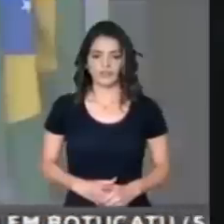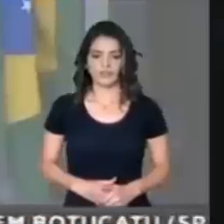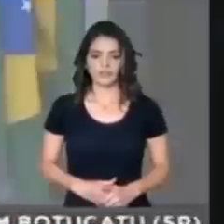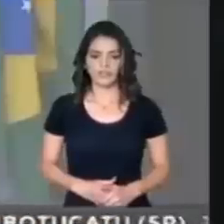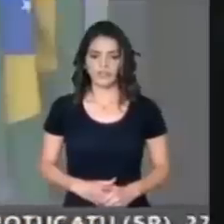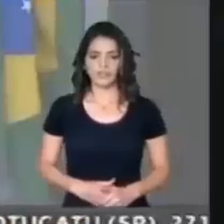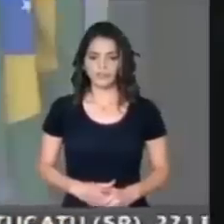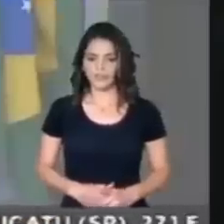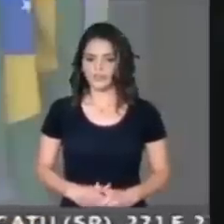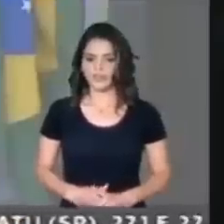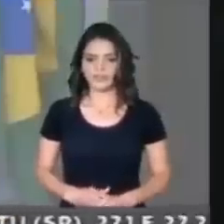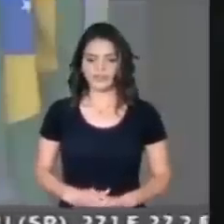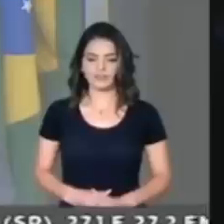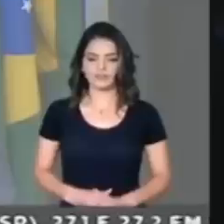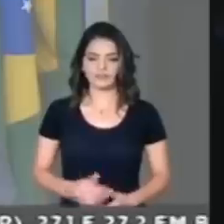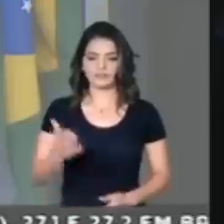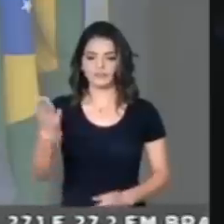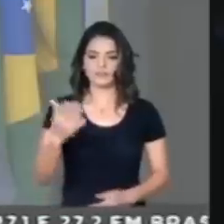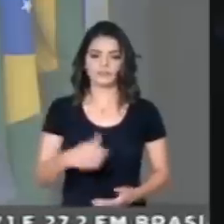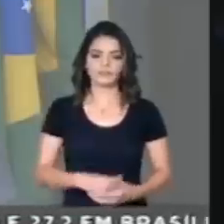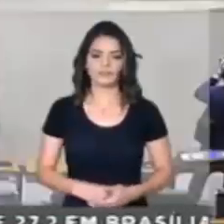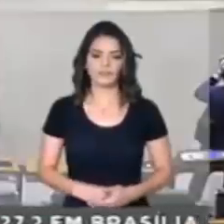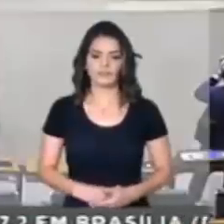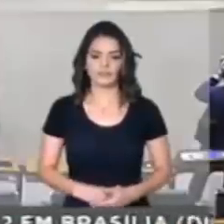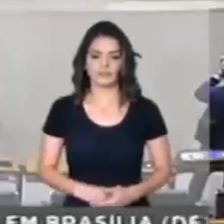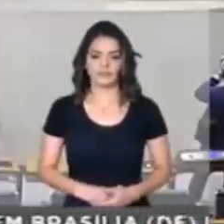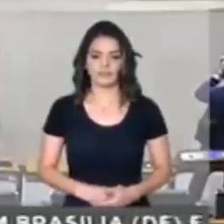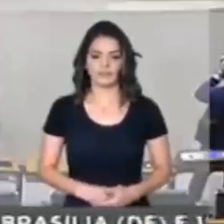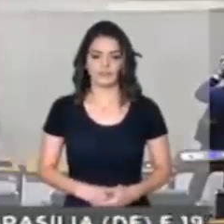Concedo a parte de 30 segundos. Deputado, deputado Kim, não, Vossa